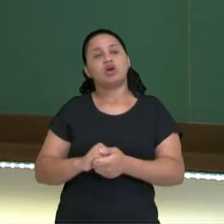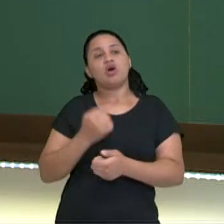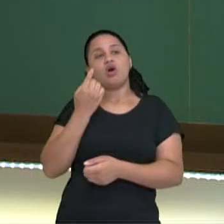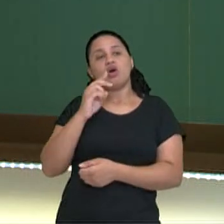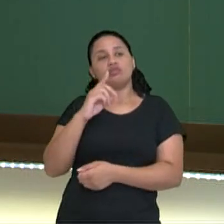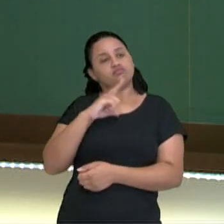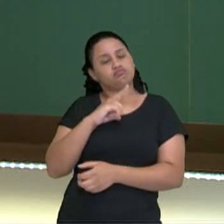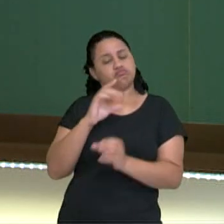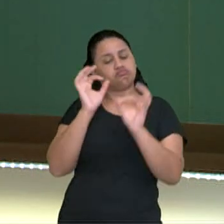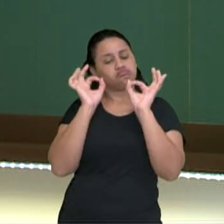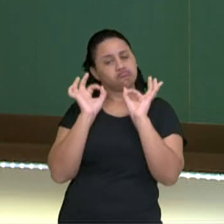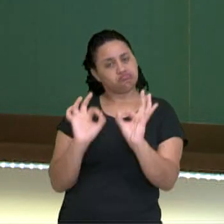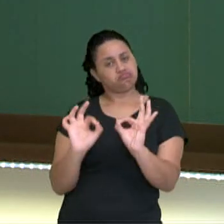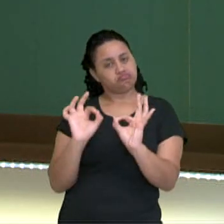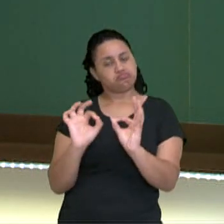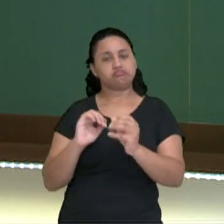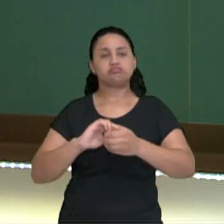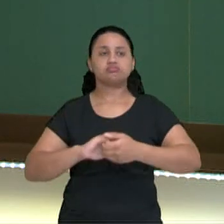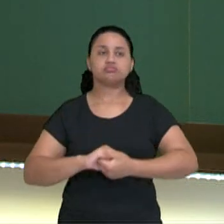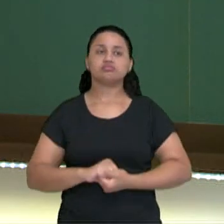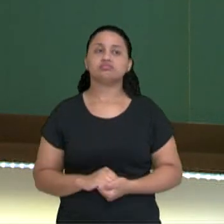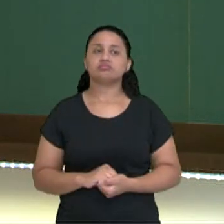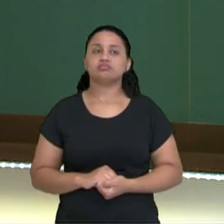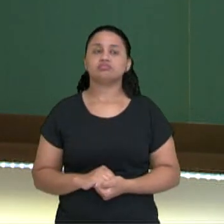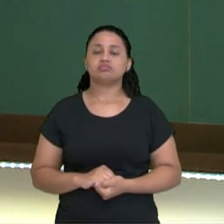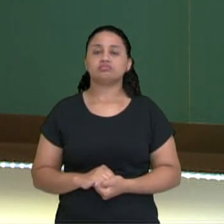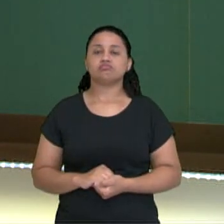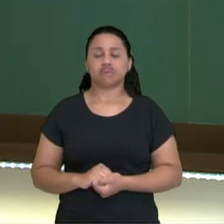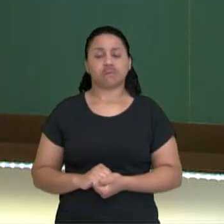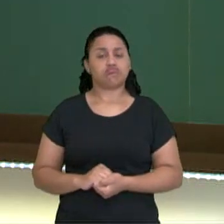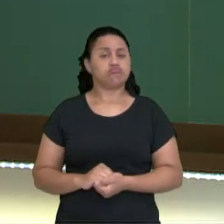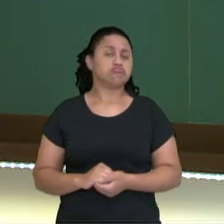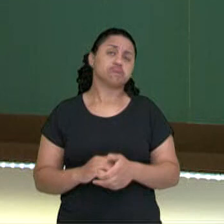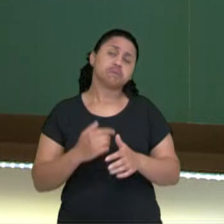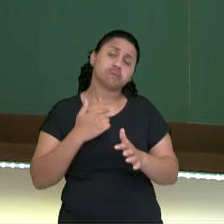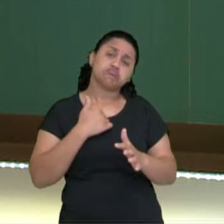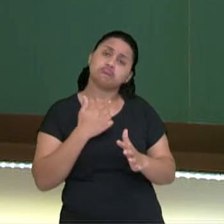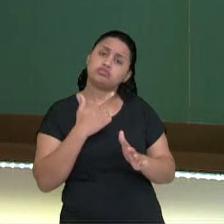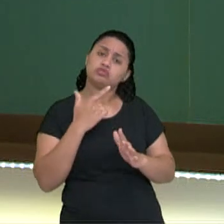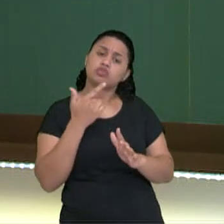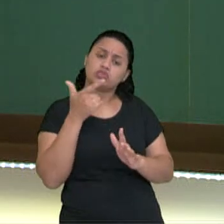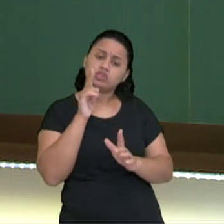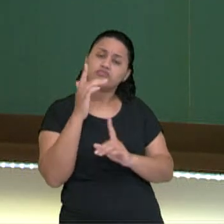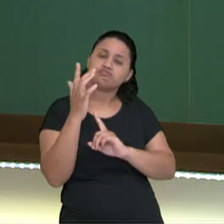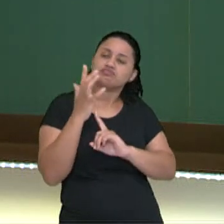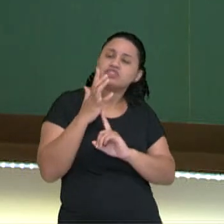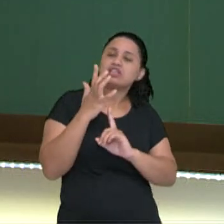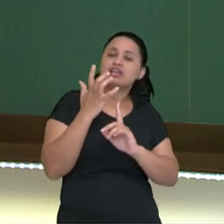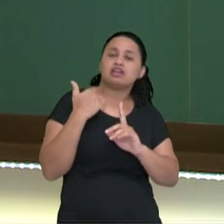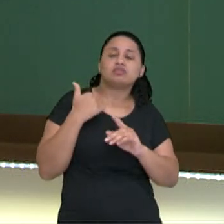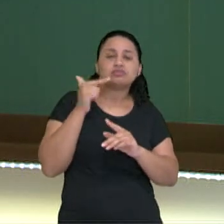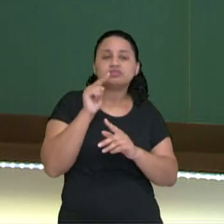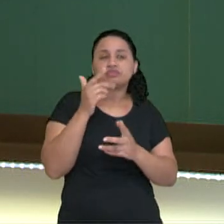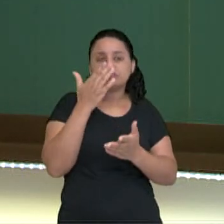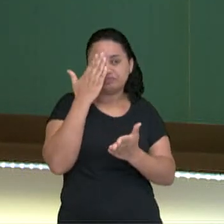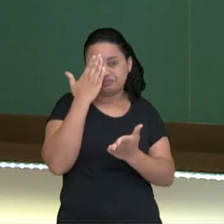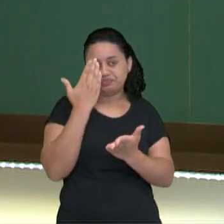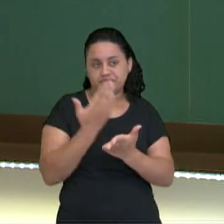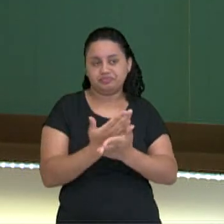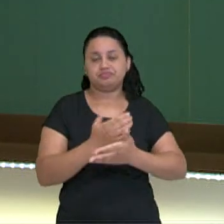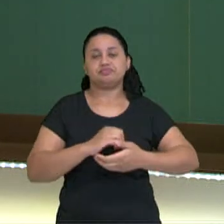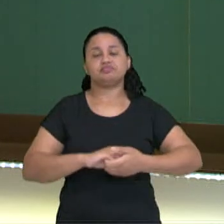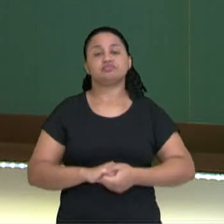certo disso. I'm convinced, eu estou convencido de que. I believe that,